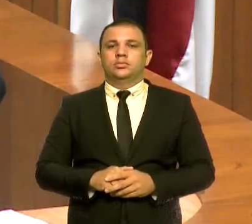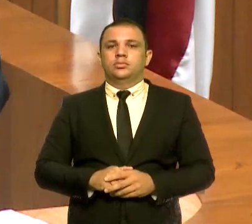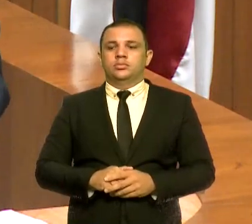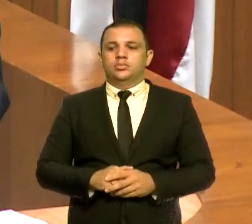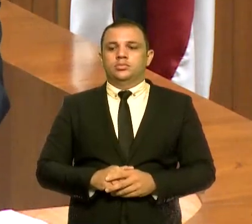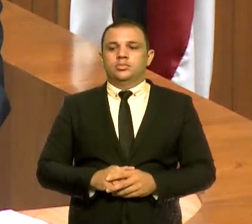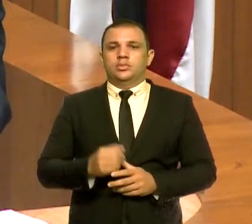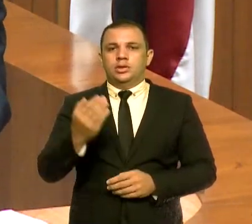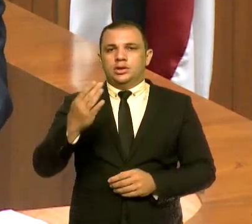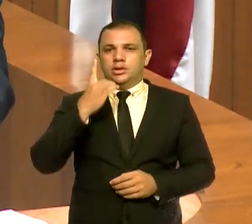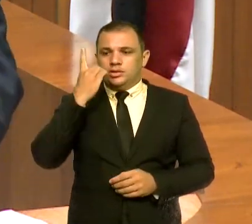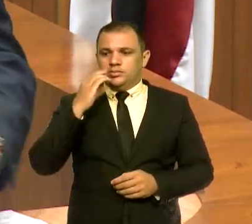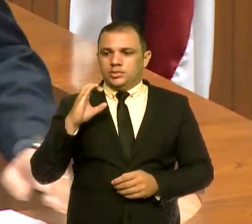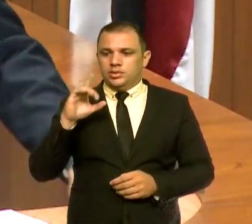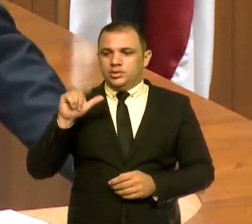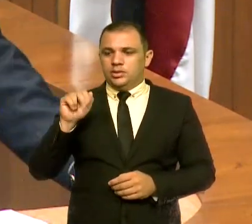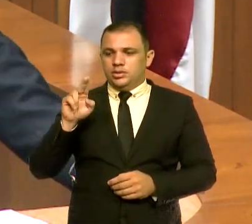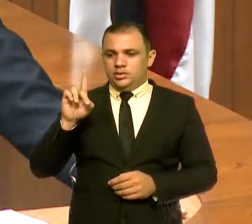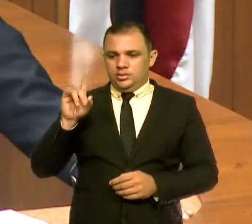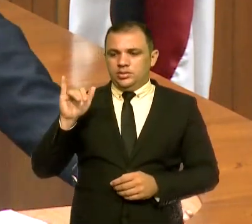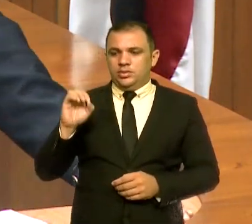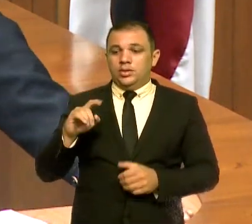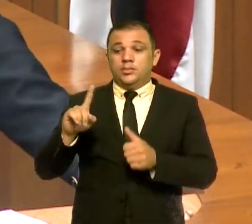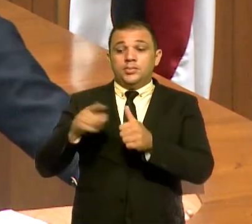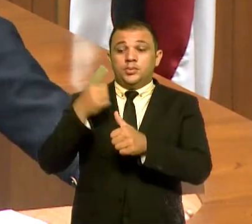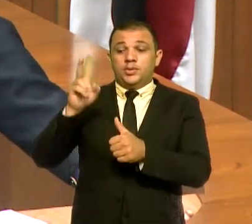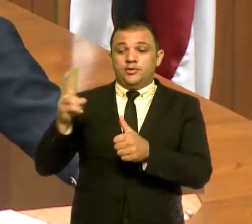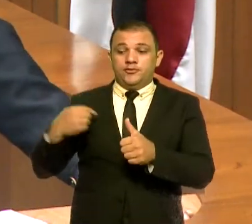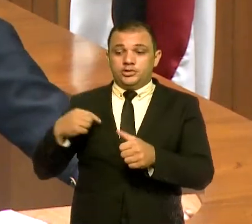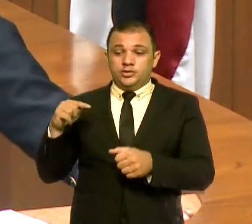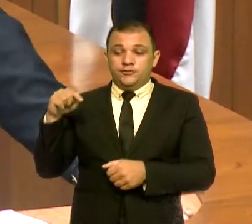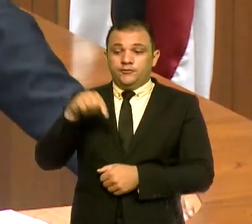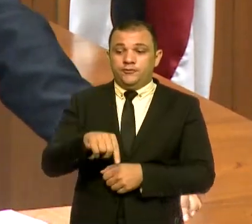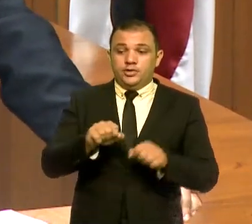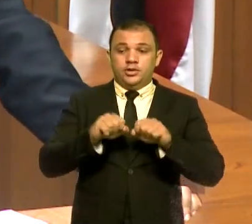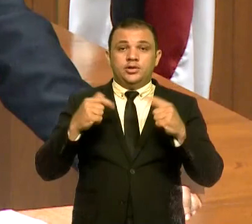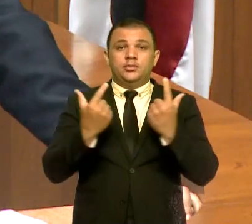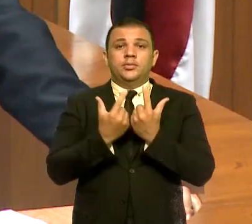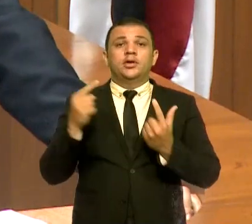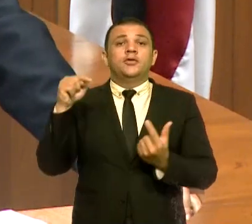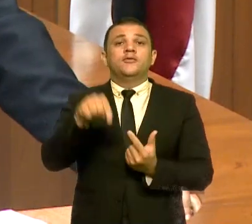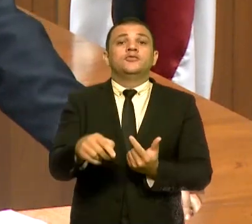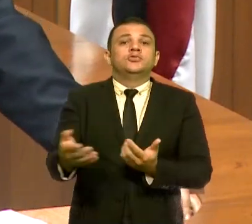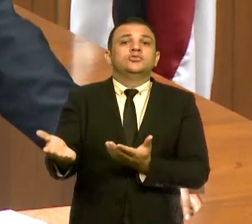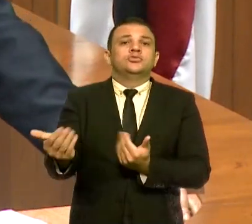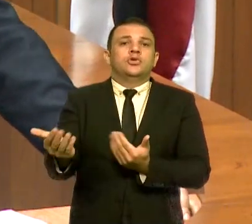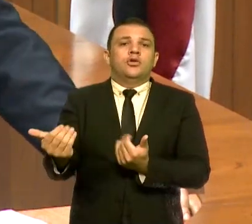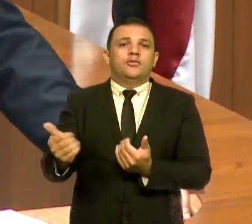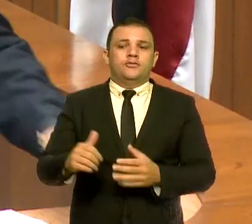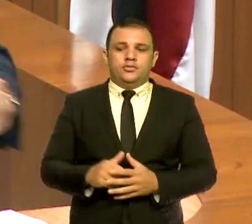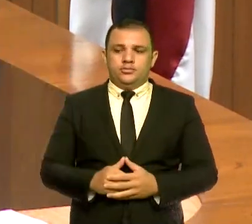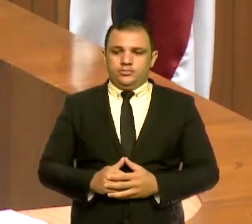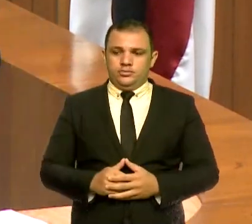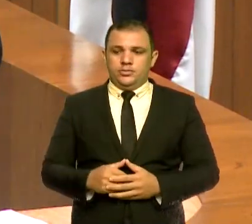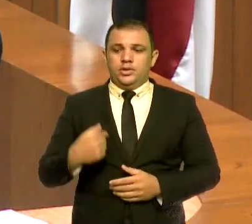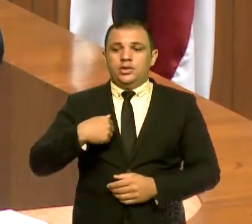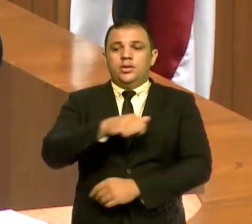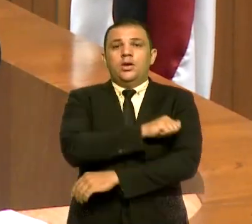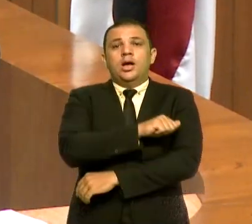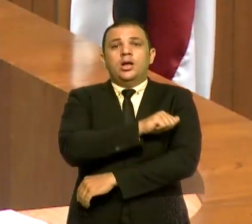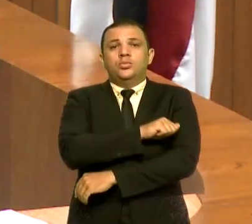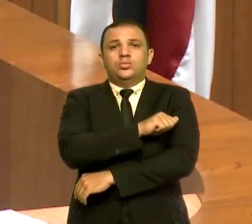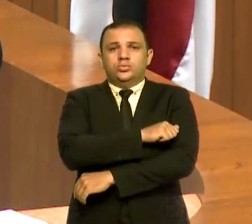Deputado Cláudio, a primeira vez que vi a Assembleia Legislativa do Estado do Maranhão, vi ainda muito novo, como aluno,